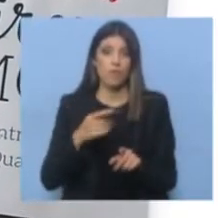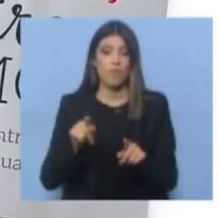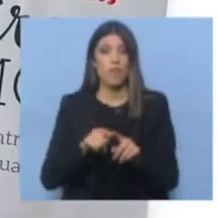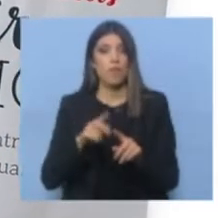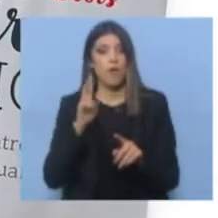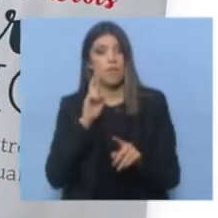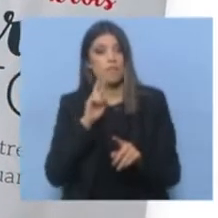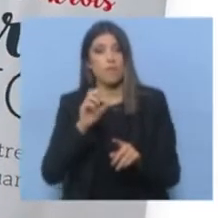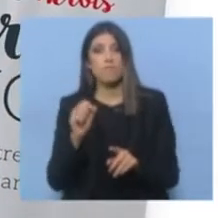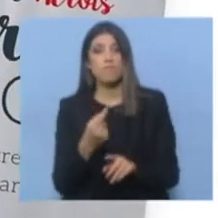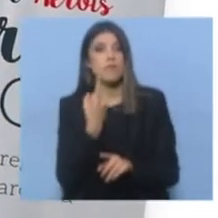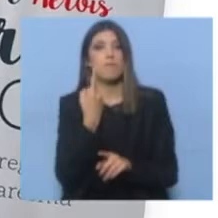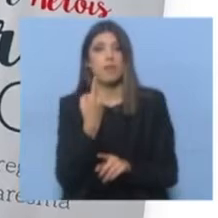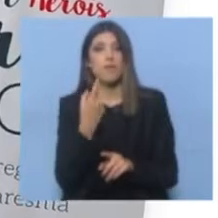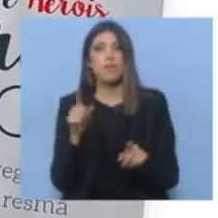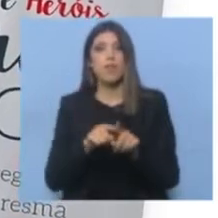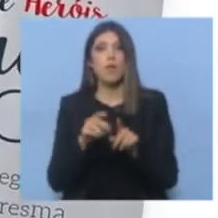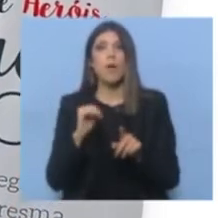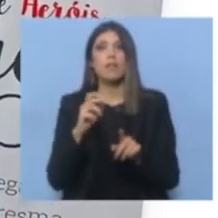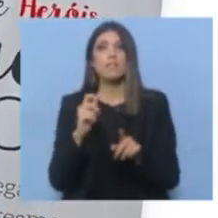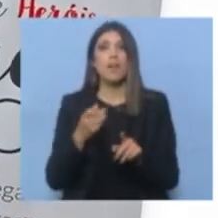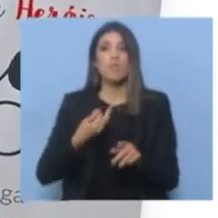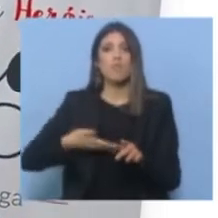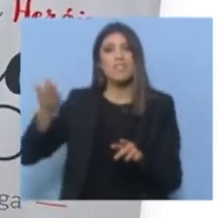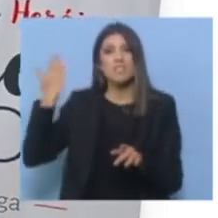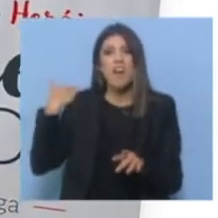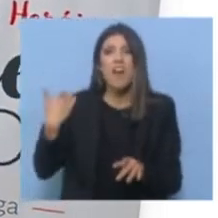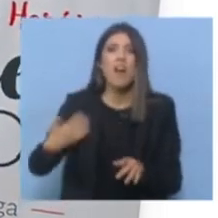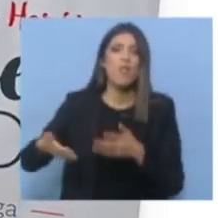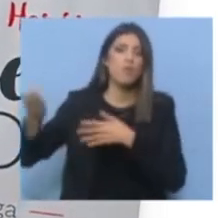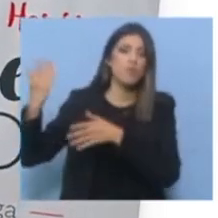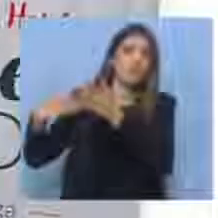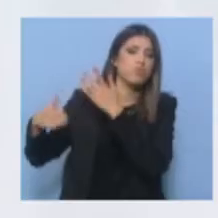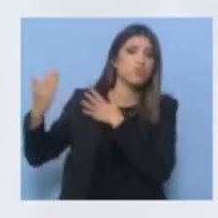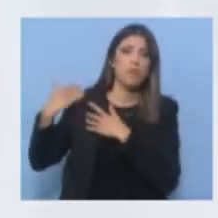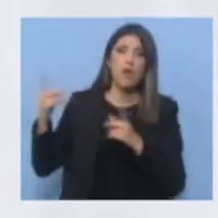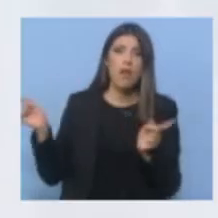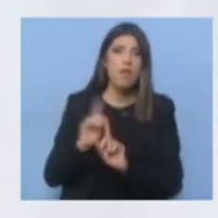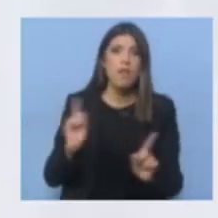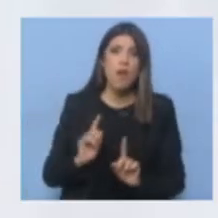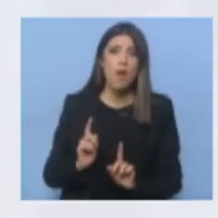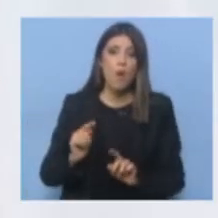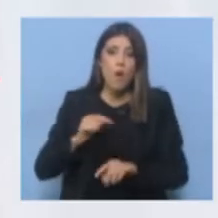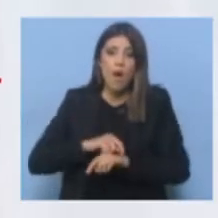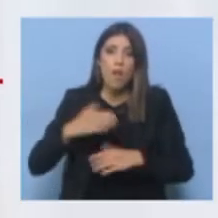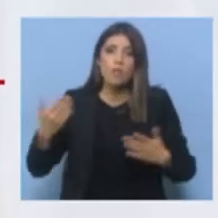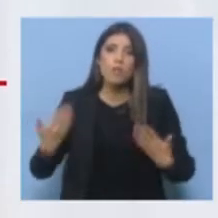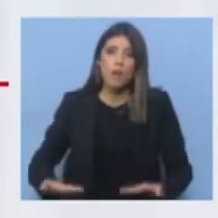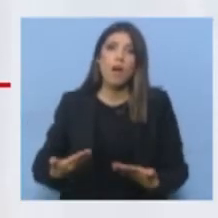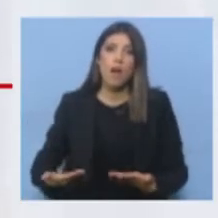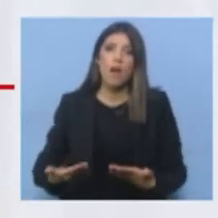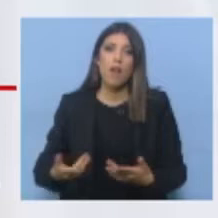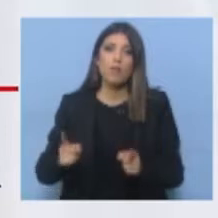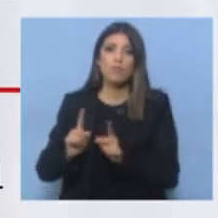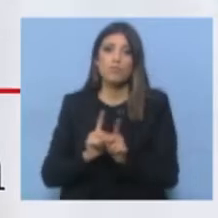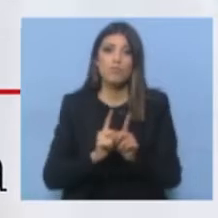realidade, perceber que não é uma coisa do século passado, não é uma coisa do início dos tempos, é uma coisa de hoje. Portanto, este martírio, esta perseguição